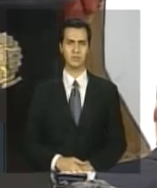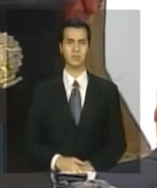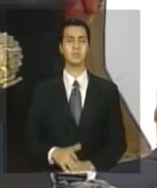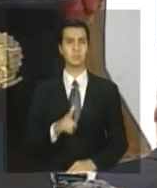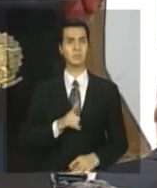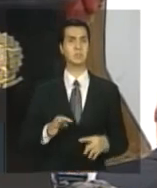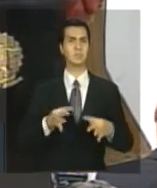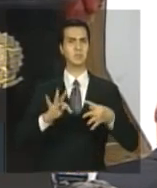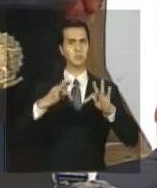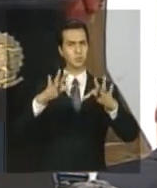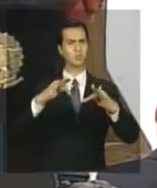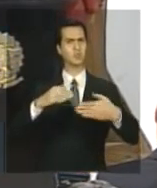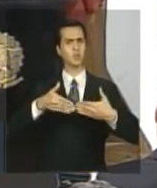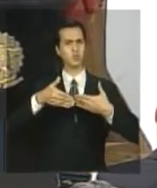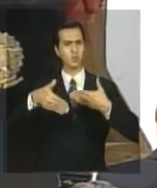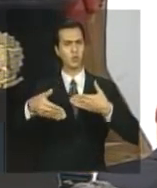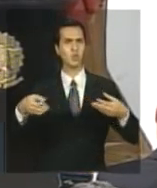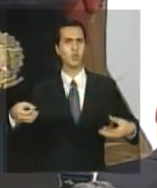tecnologia moderna,